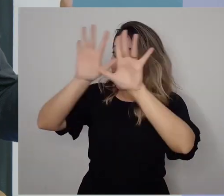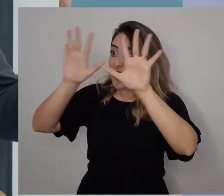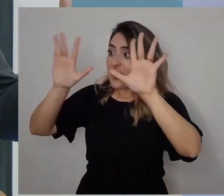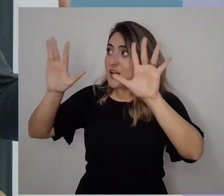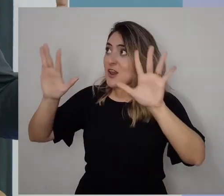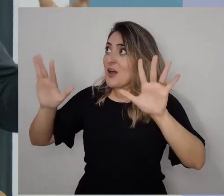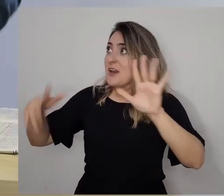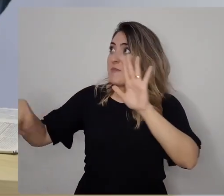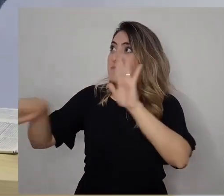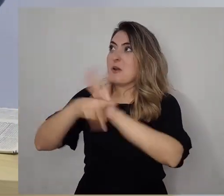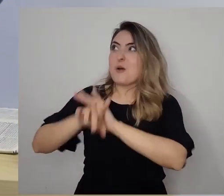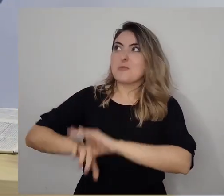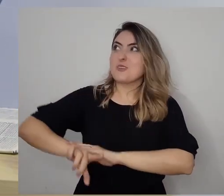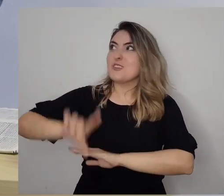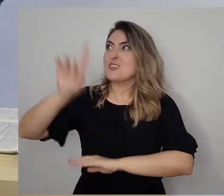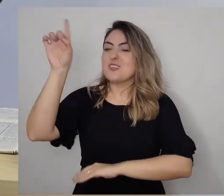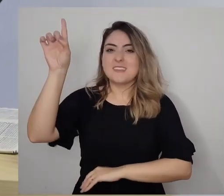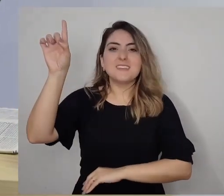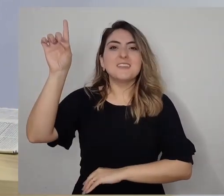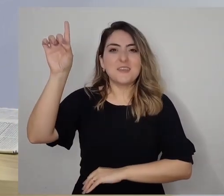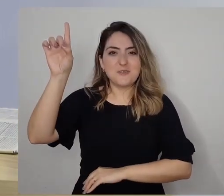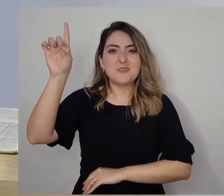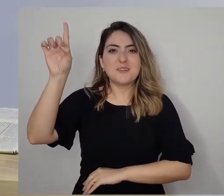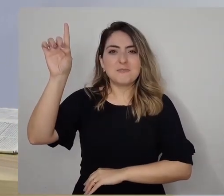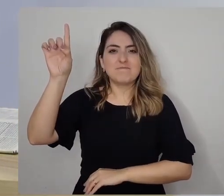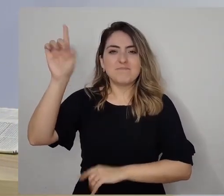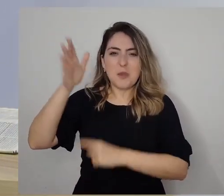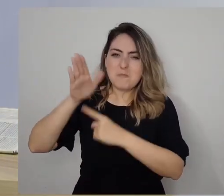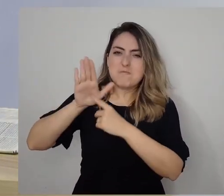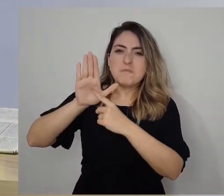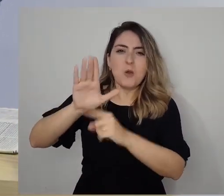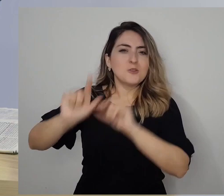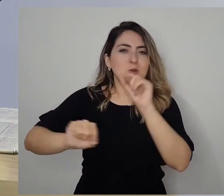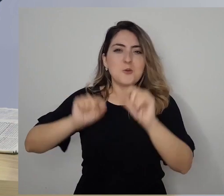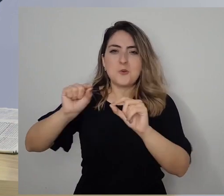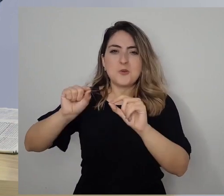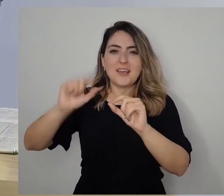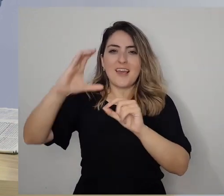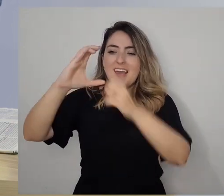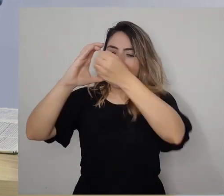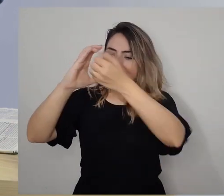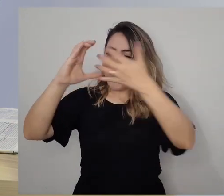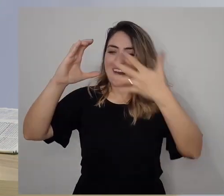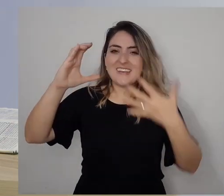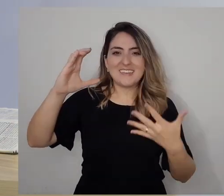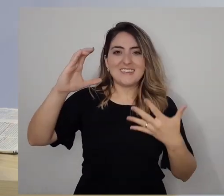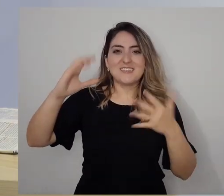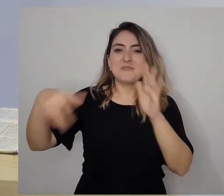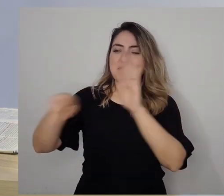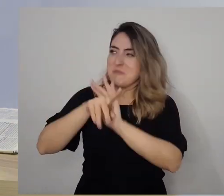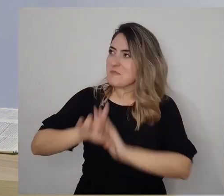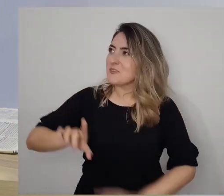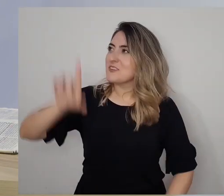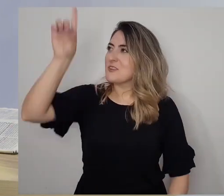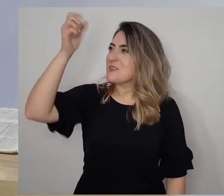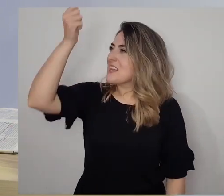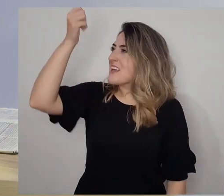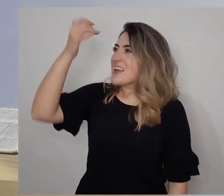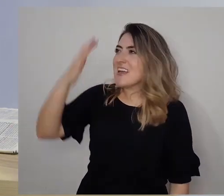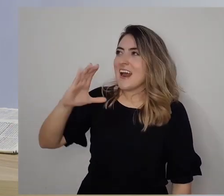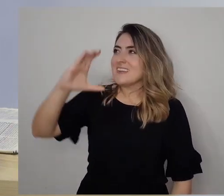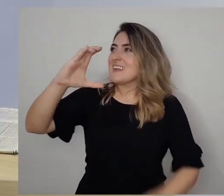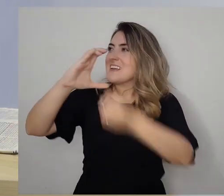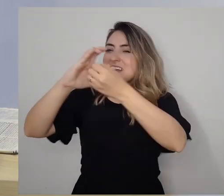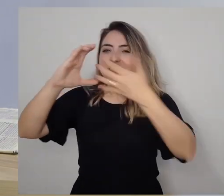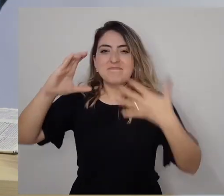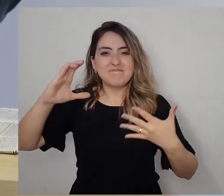seus atributos. A graça é um desses atributos. E a nossa salvação, ela faz isso. Ela coloca num outdoor bem bonito,